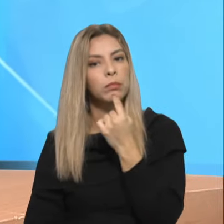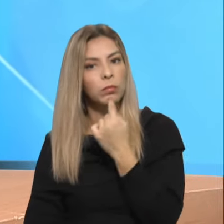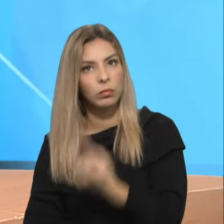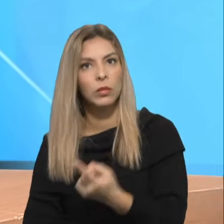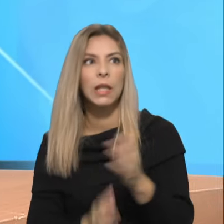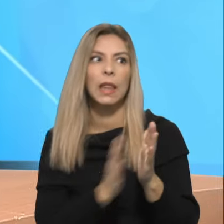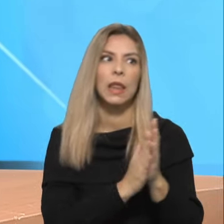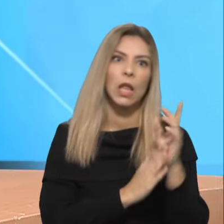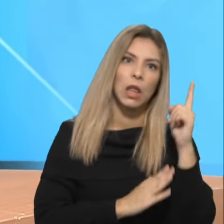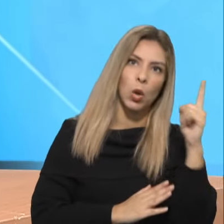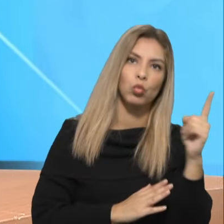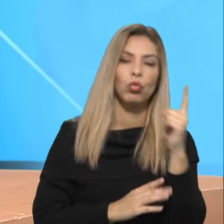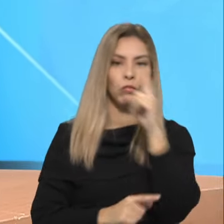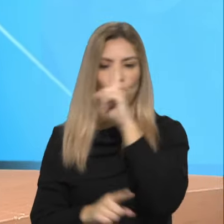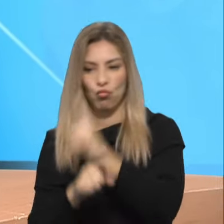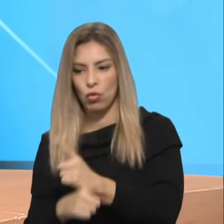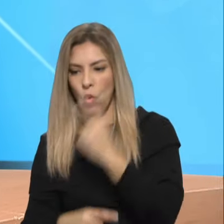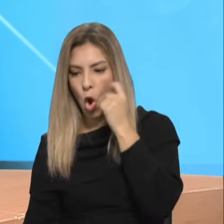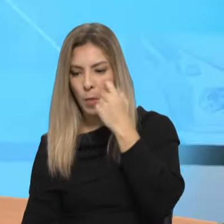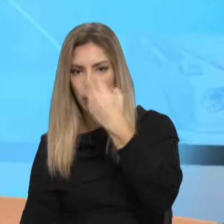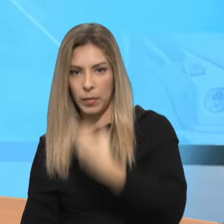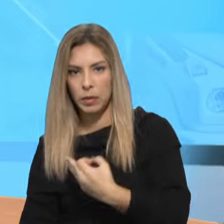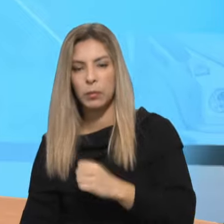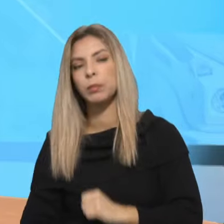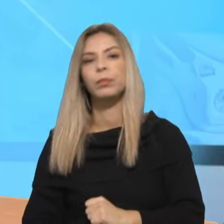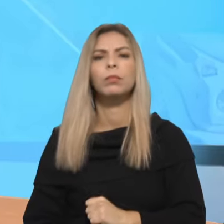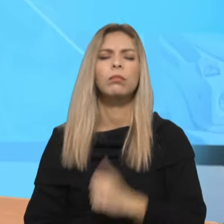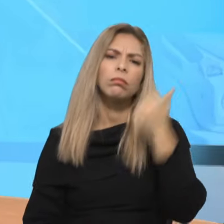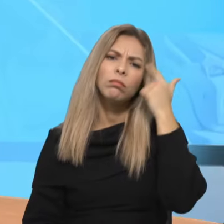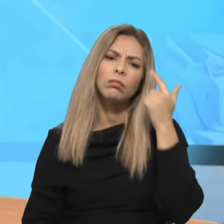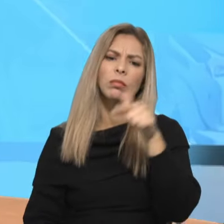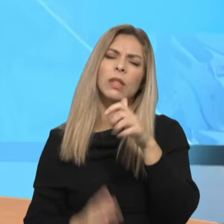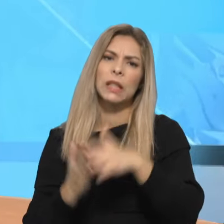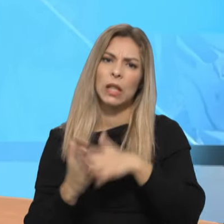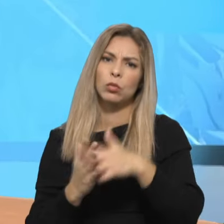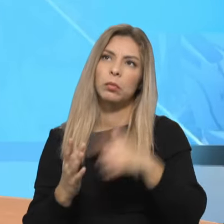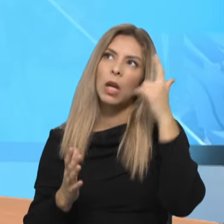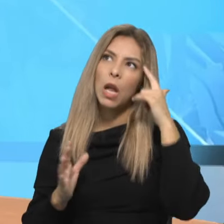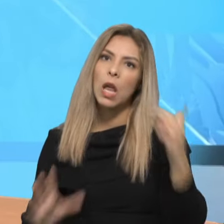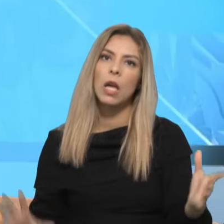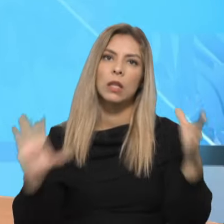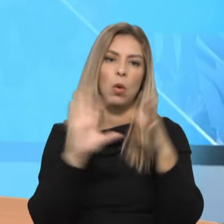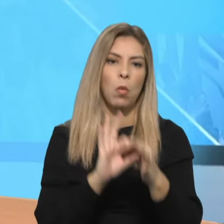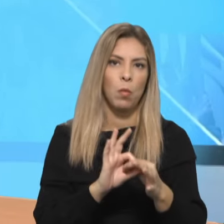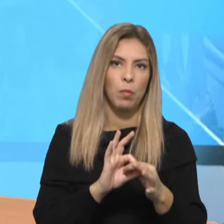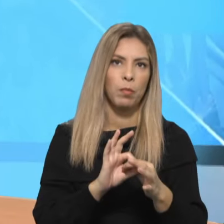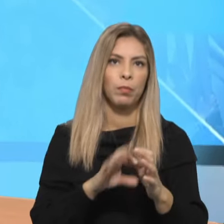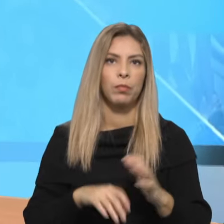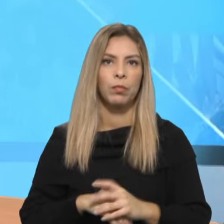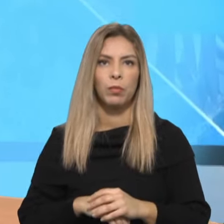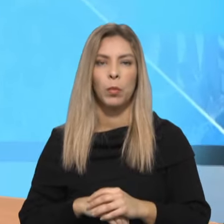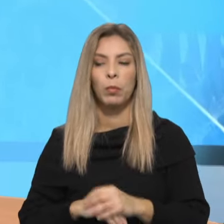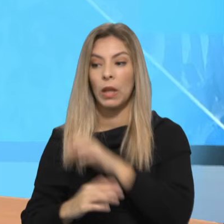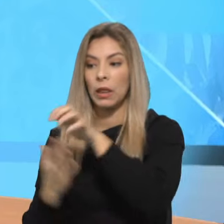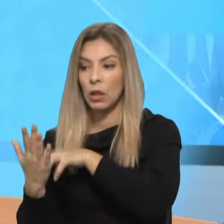e simultaneamente homem. Que ligação nós poderemos fazer com esse texto, porque acontece sempre, ante a Imaculada Conceição e a